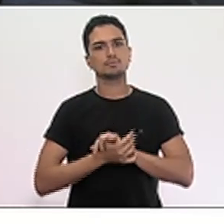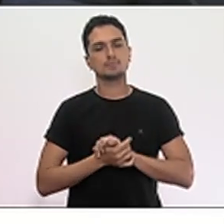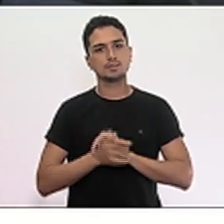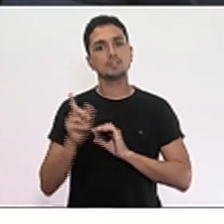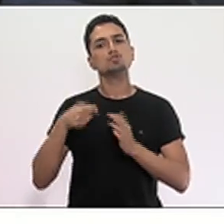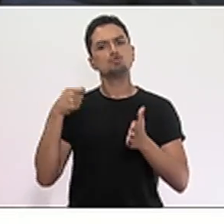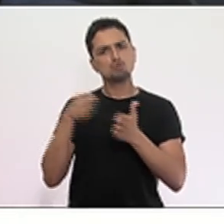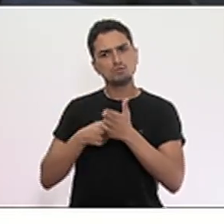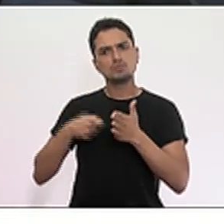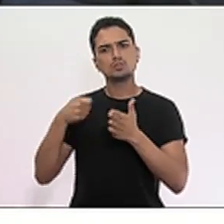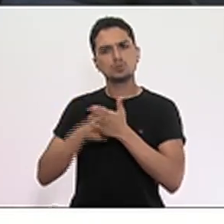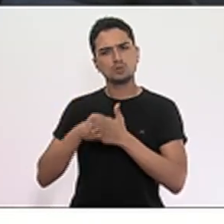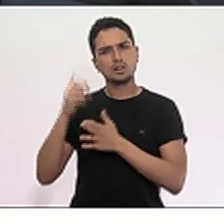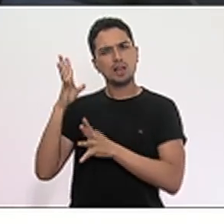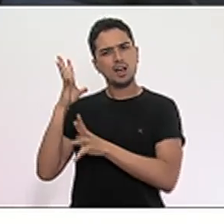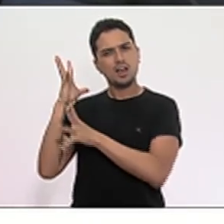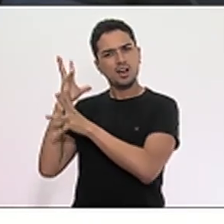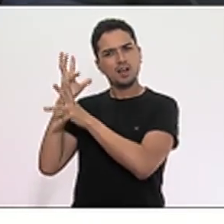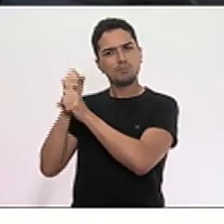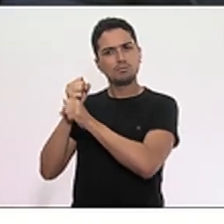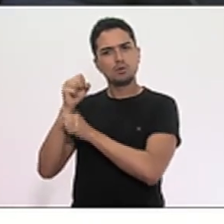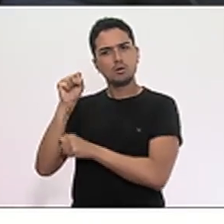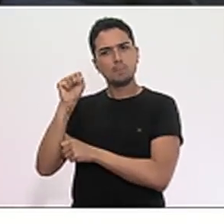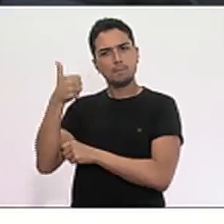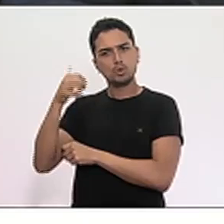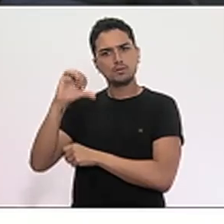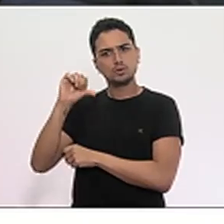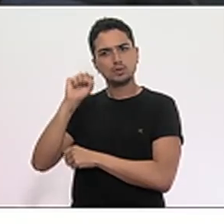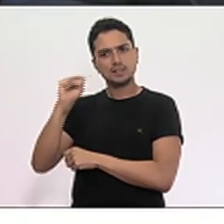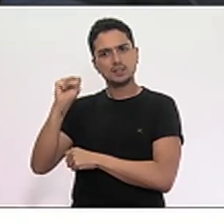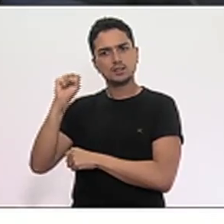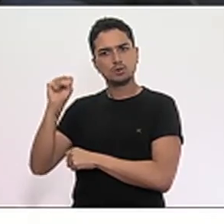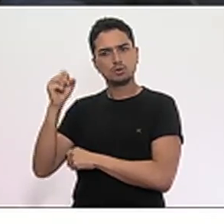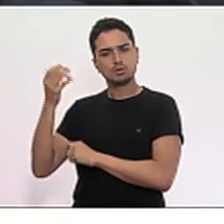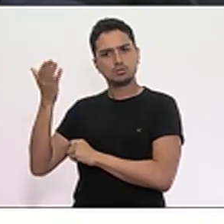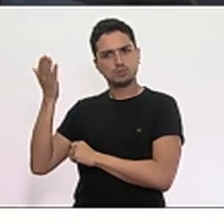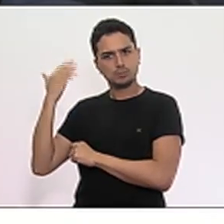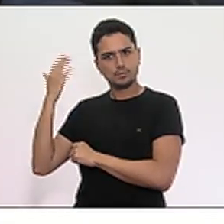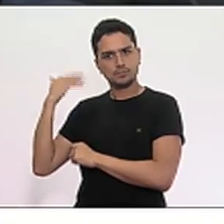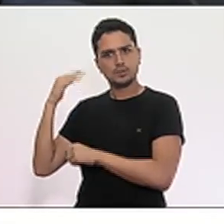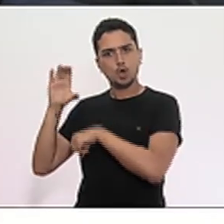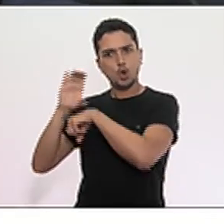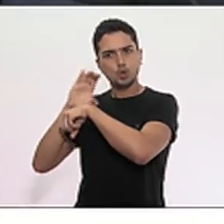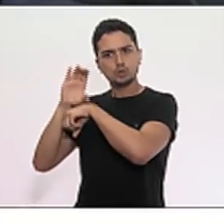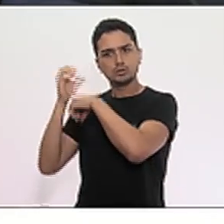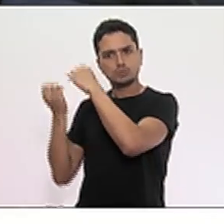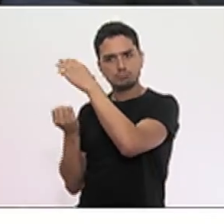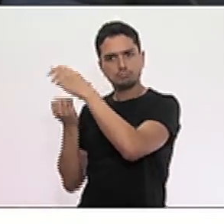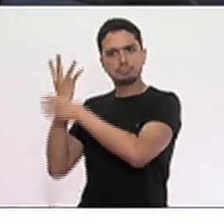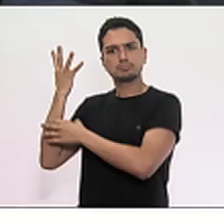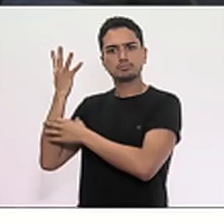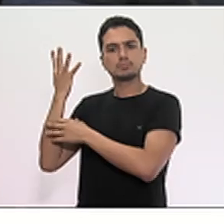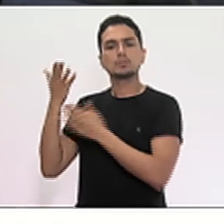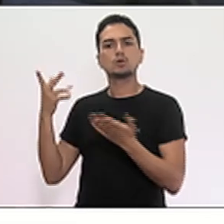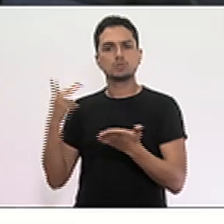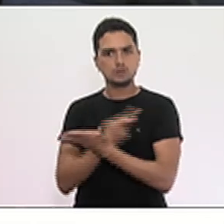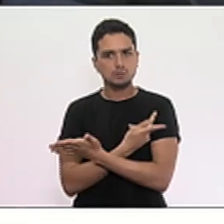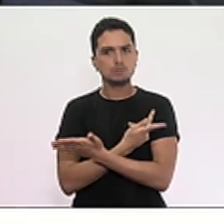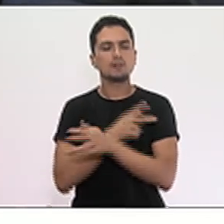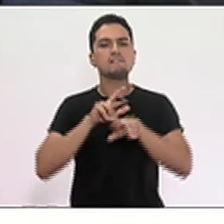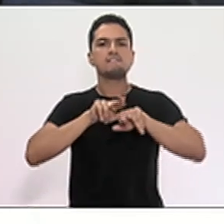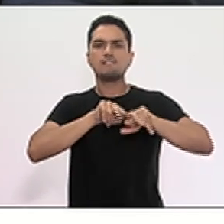Constituição de 88, que vários companheiros estão lá até hoje, num congresso, debatendo para fortalecer a nossa luta